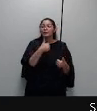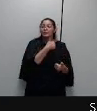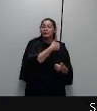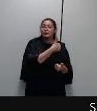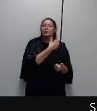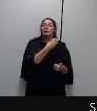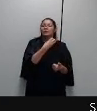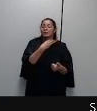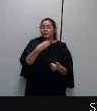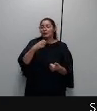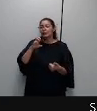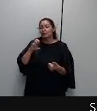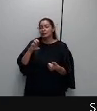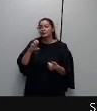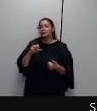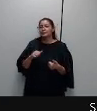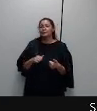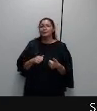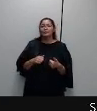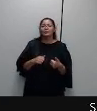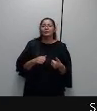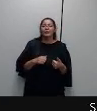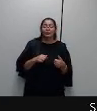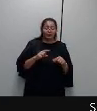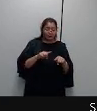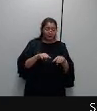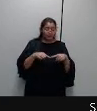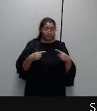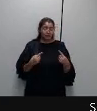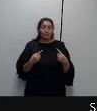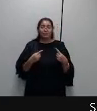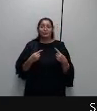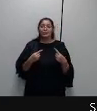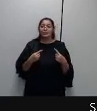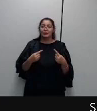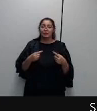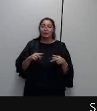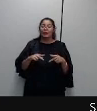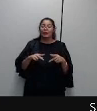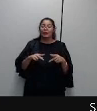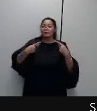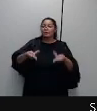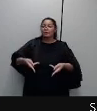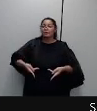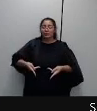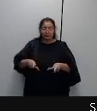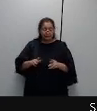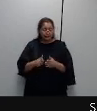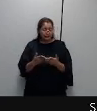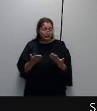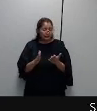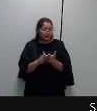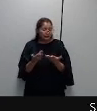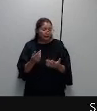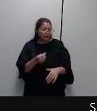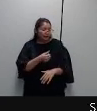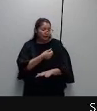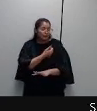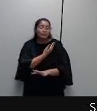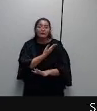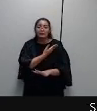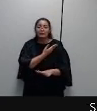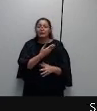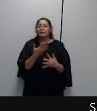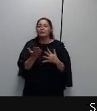435 do STJ em razão da natureza não tributária da dívida tem-se que o redirecionamento da